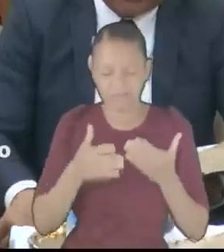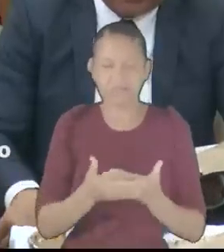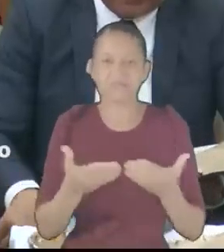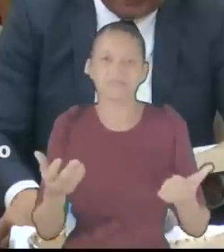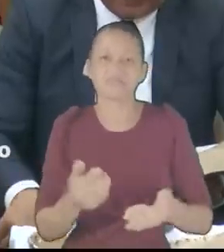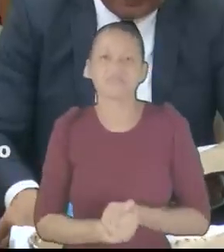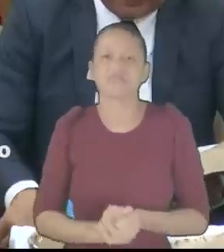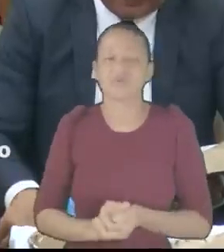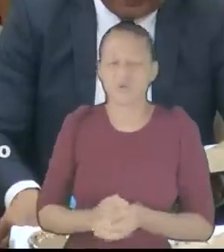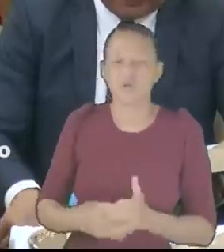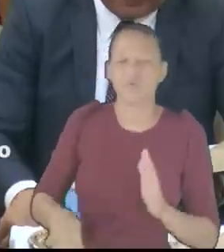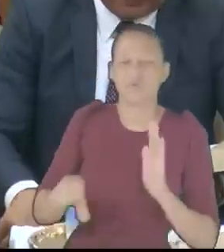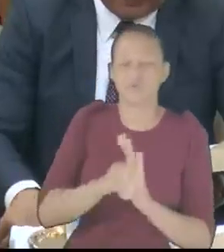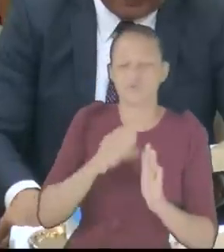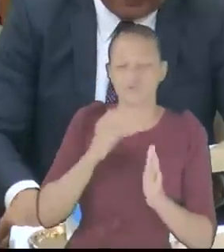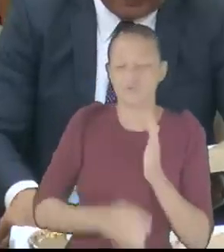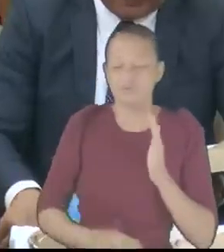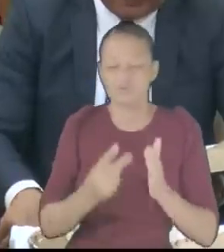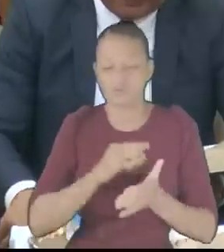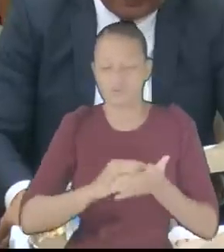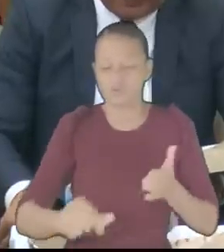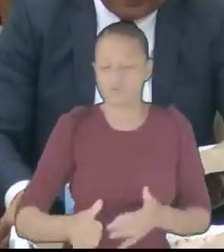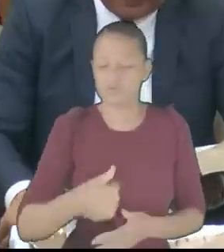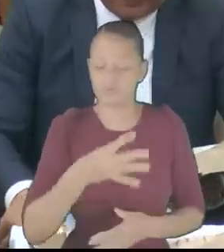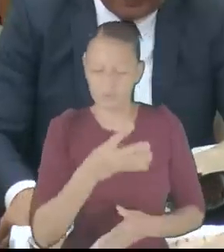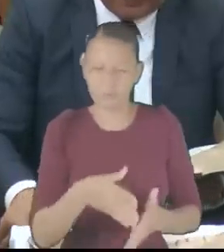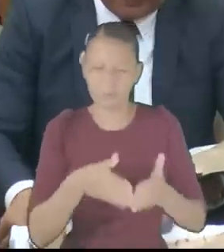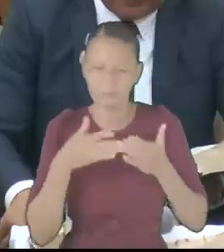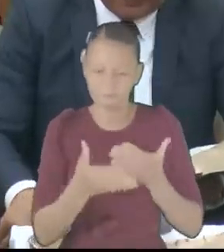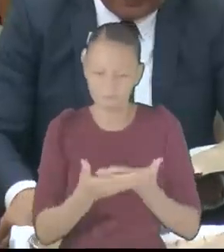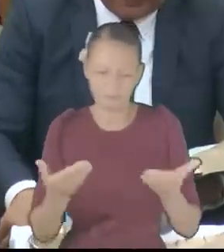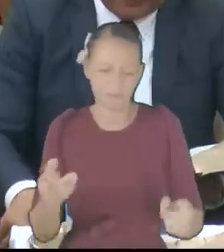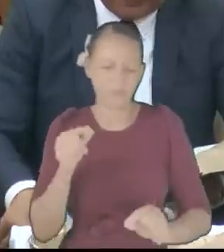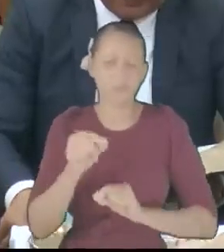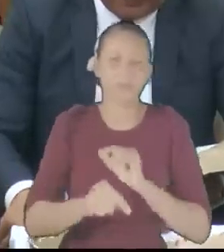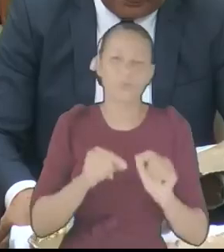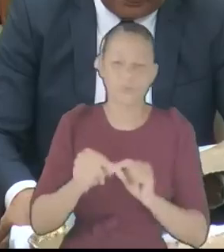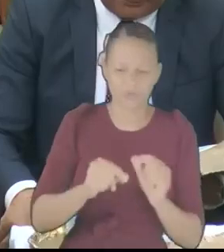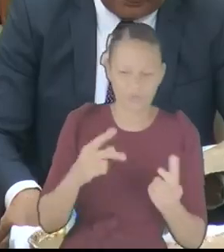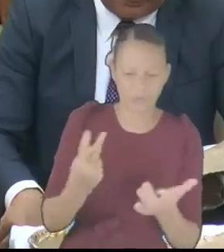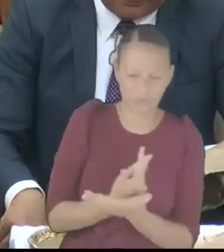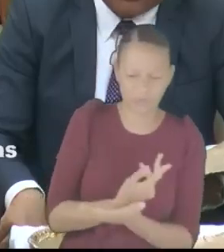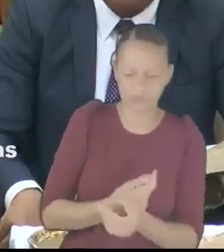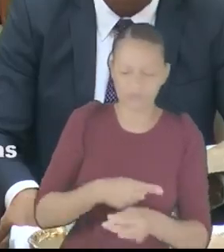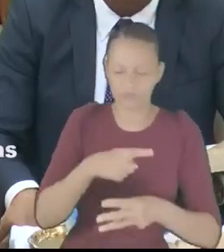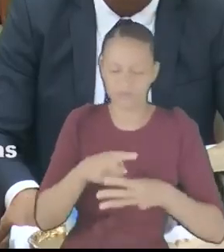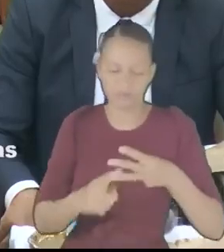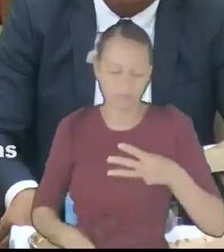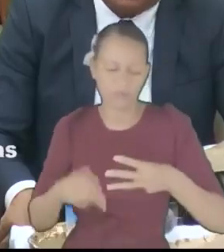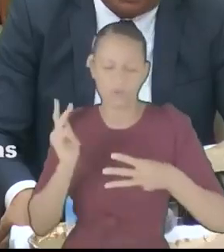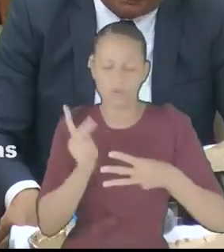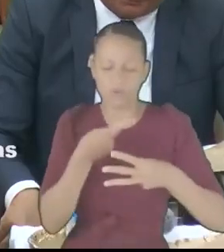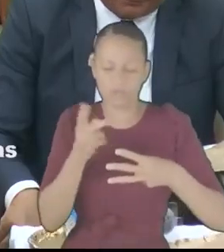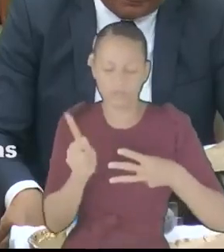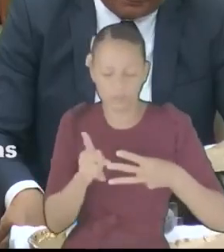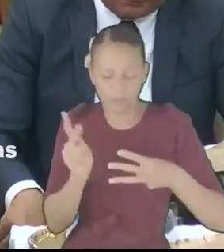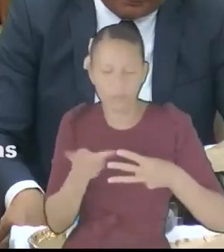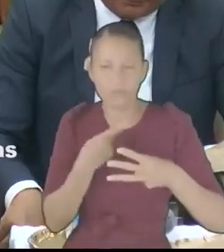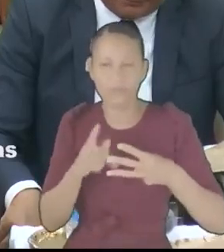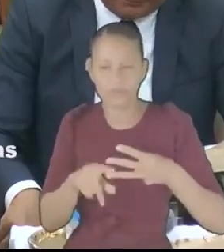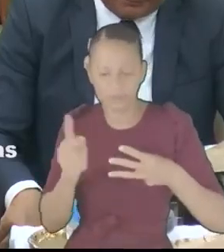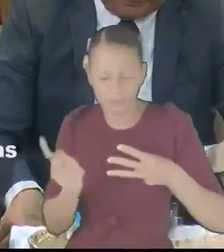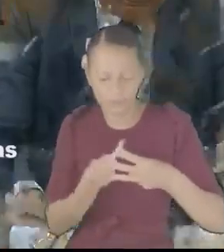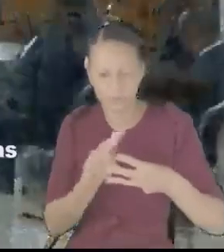de Colossenses 2:14. Leia, por gentileza, o que foi que aconteceu. 3 coisas aconteceram ali e mais